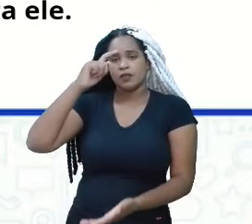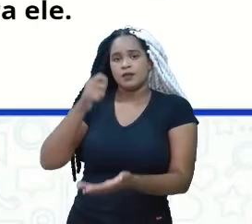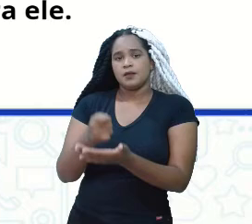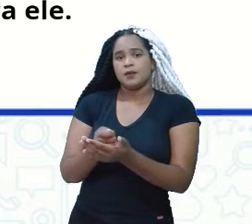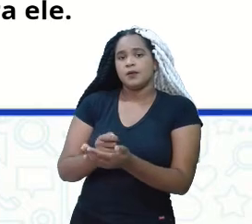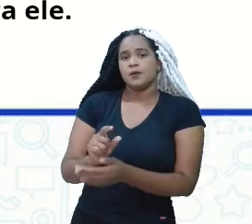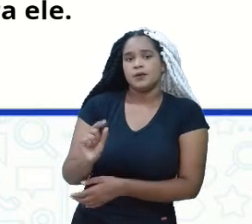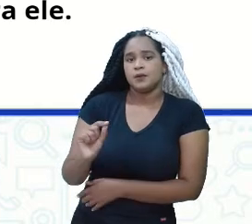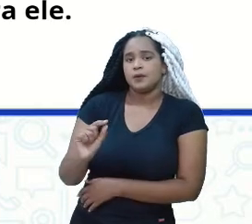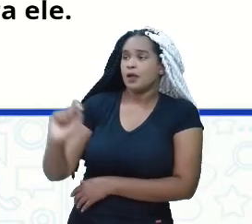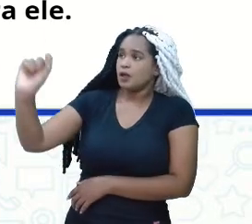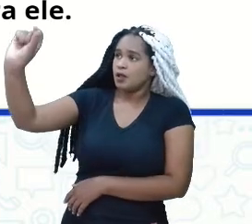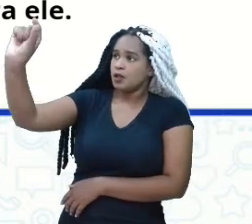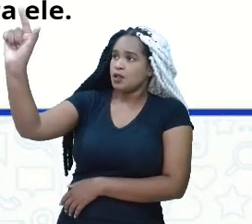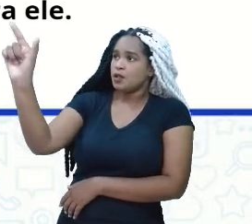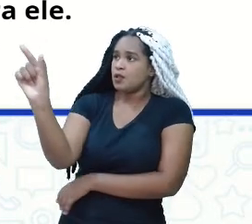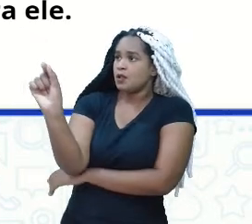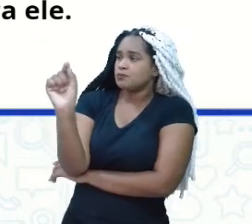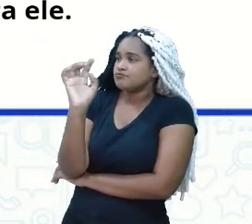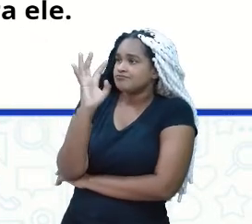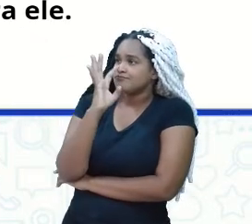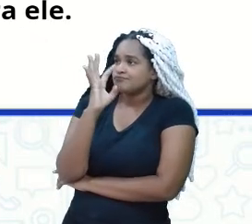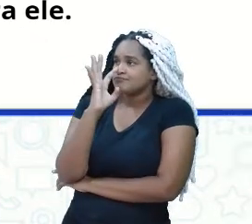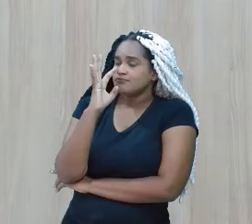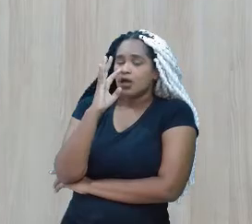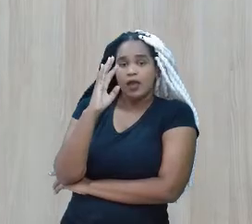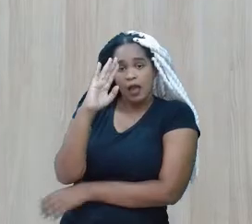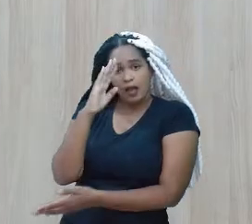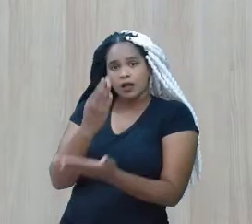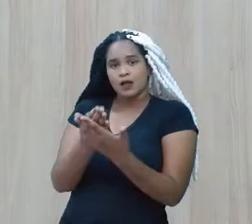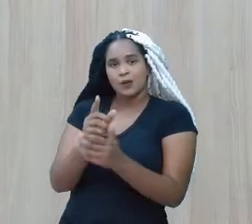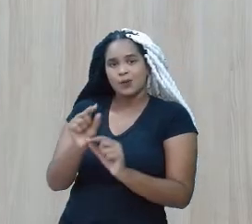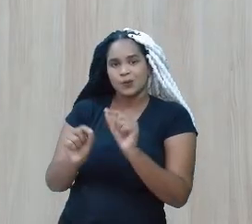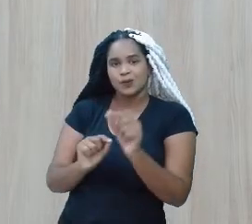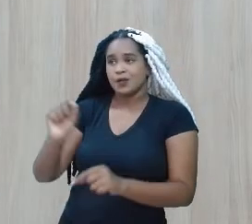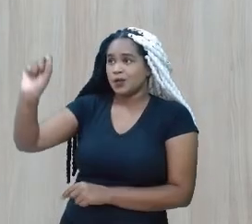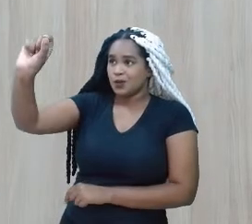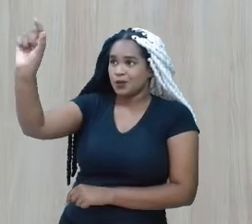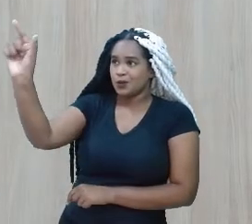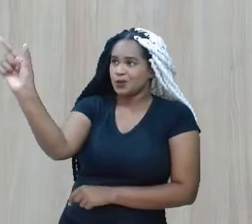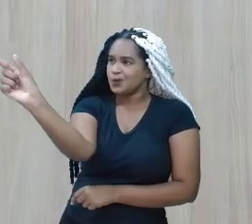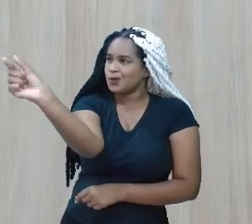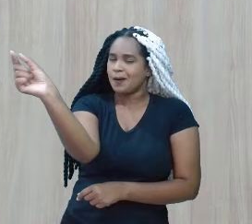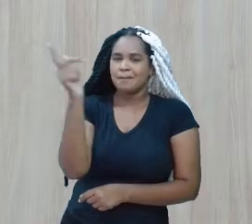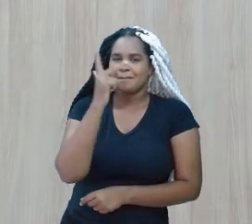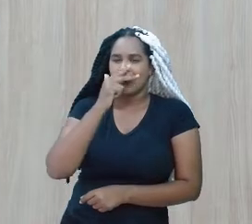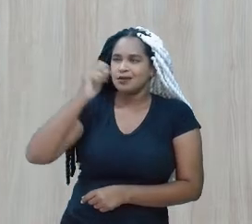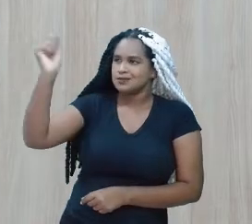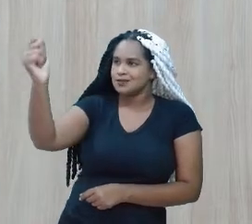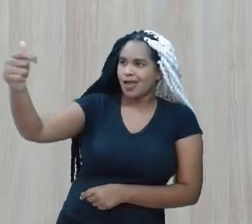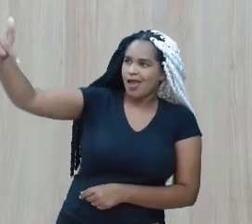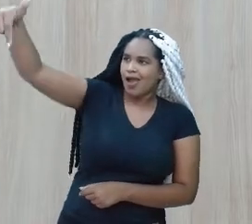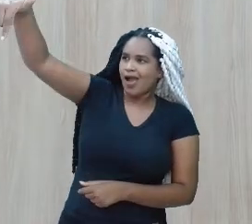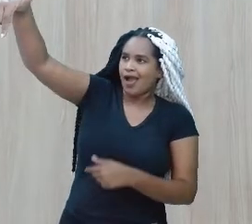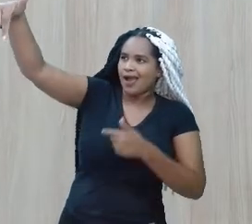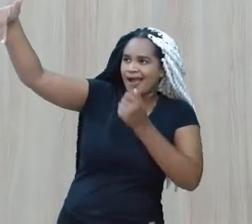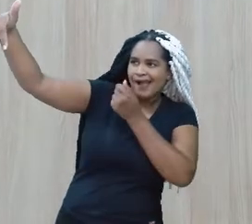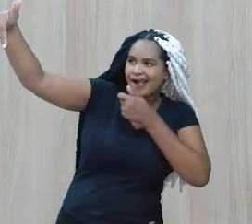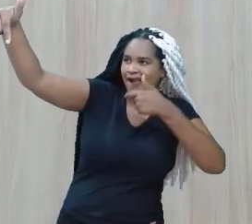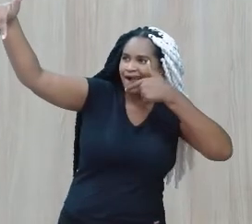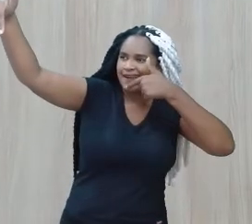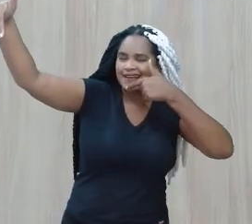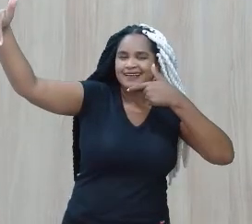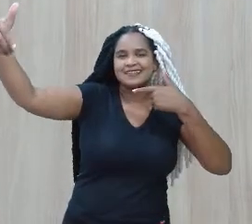e observar a lua. E ele acreditava que a lua ria dele. E aí é interessante